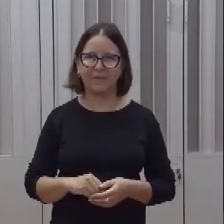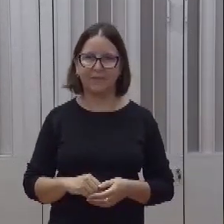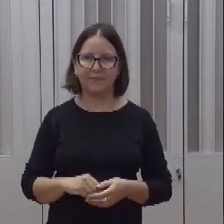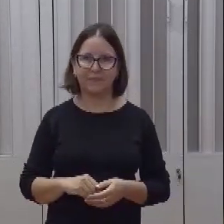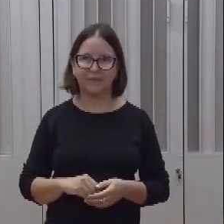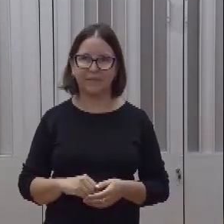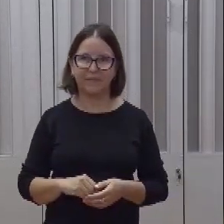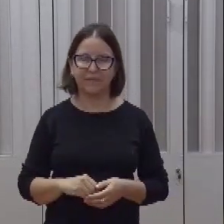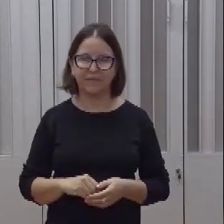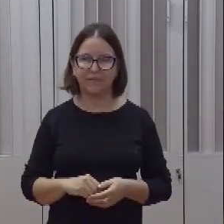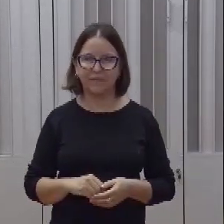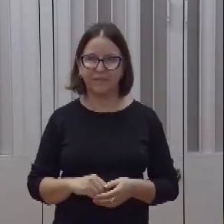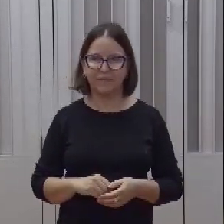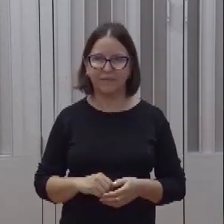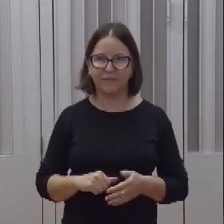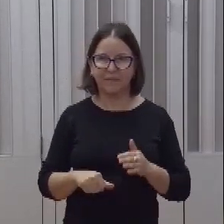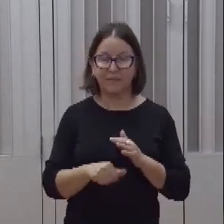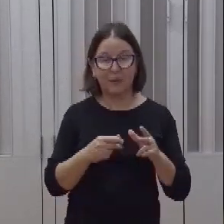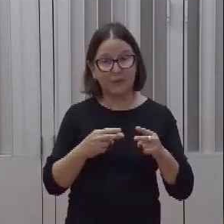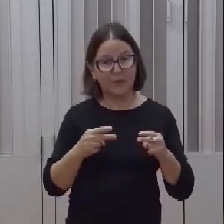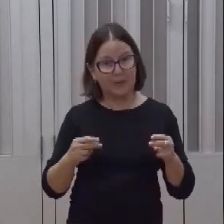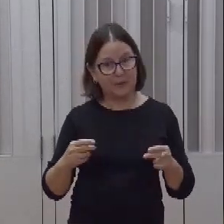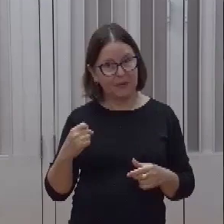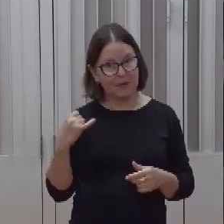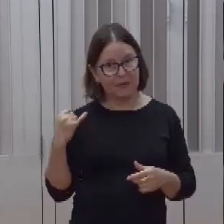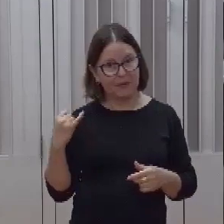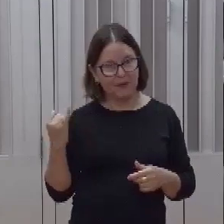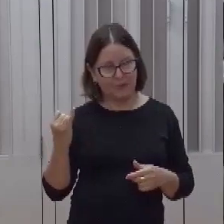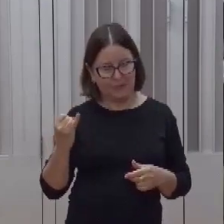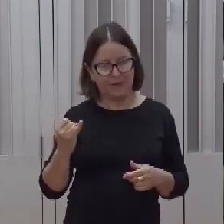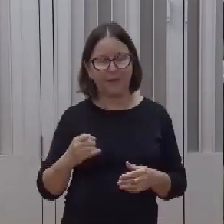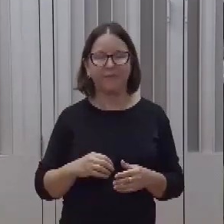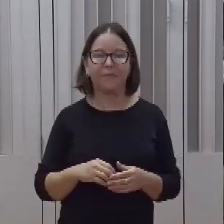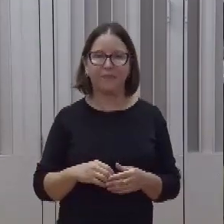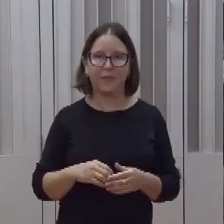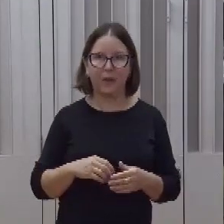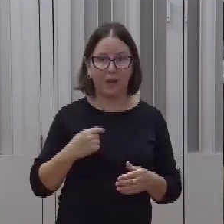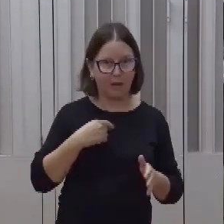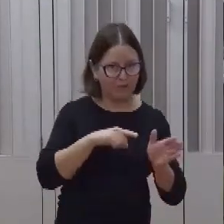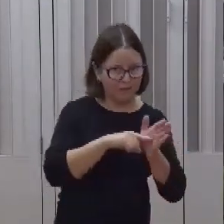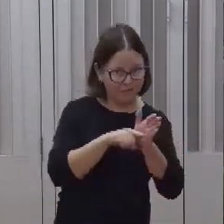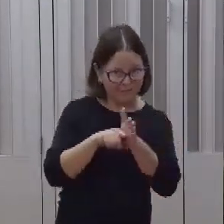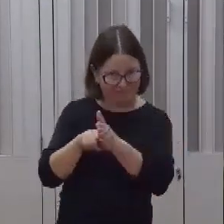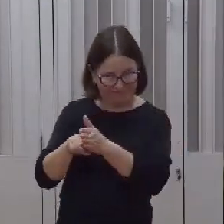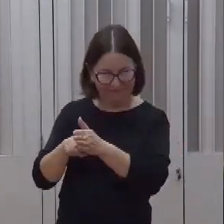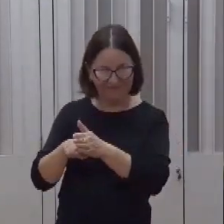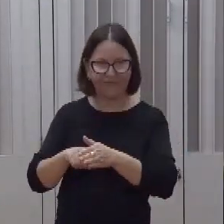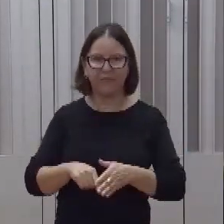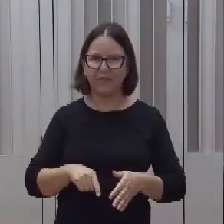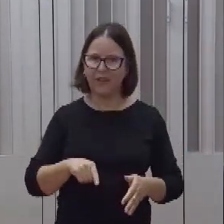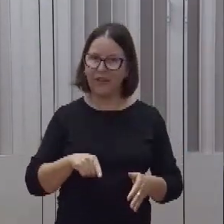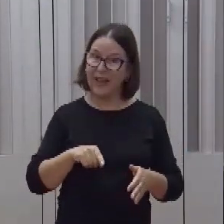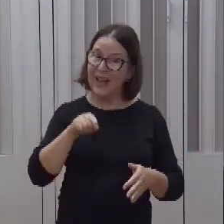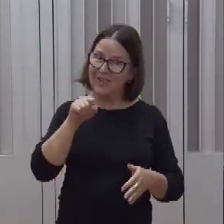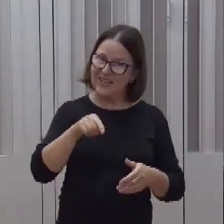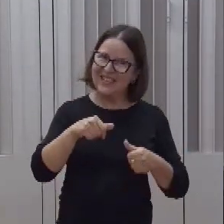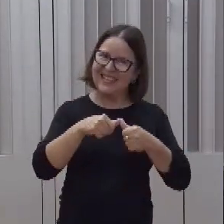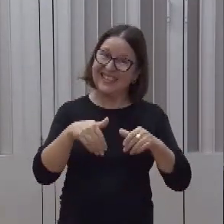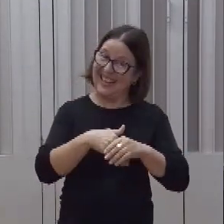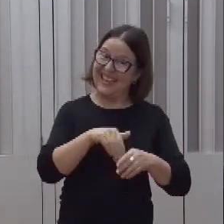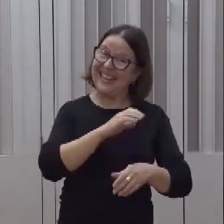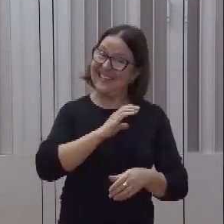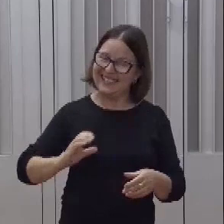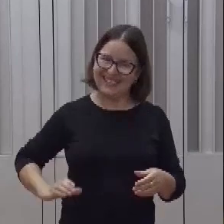O primeiro ponto que a gente precisa saber aqui, eu vou fazer pergunta para vocês e para todos. Você está em Cristo?